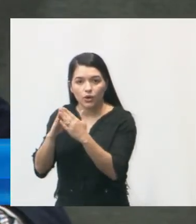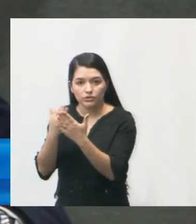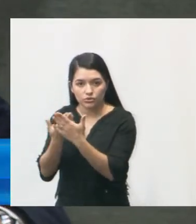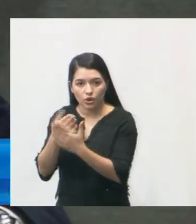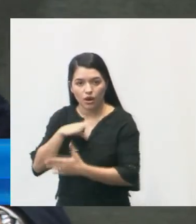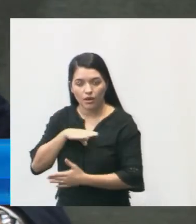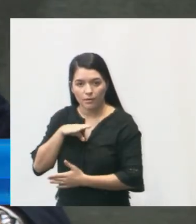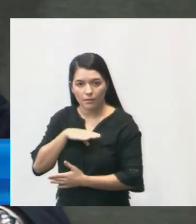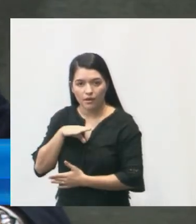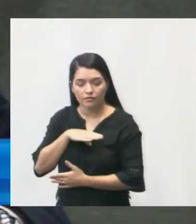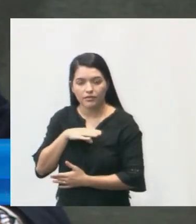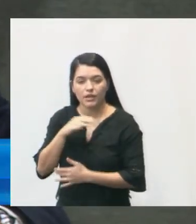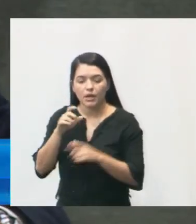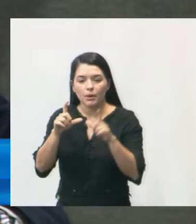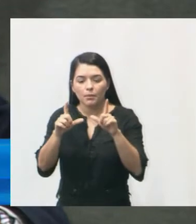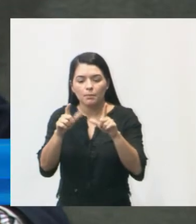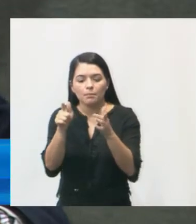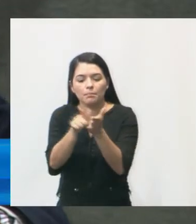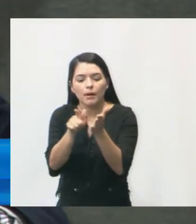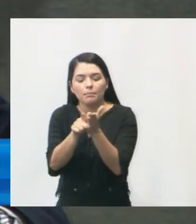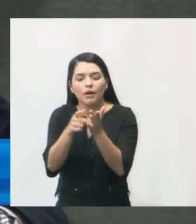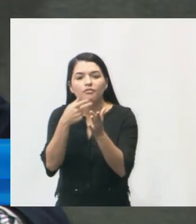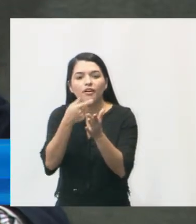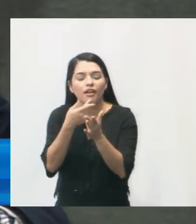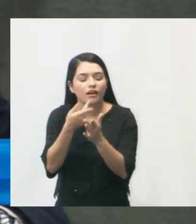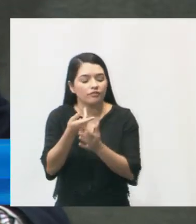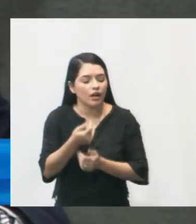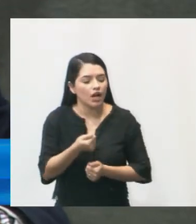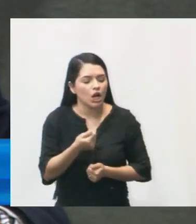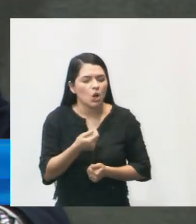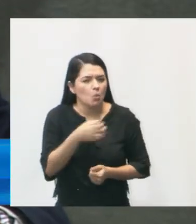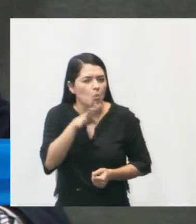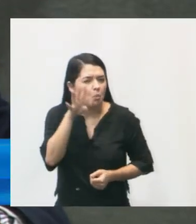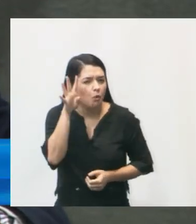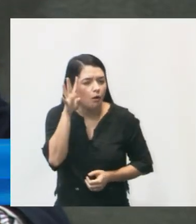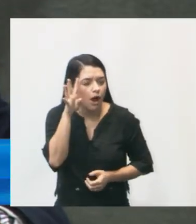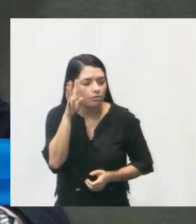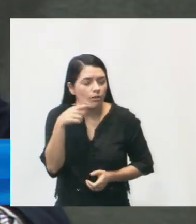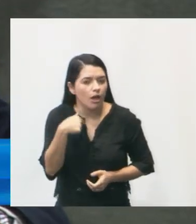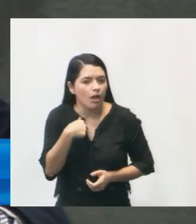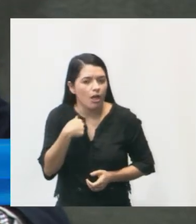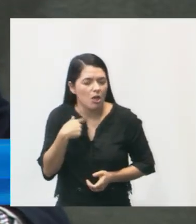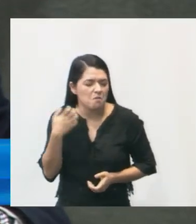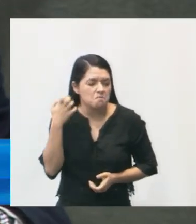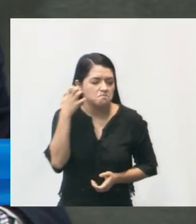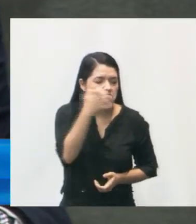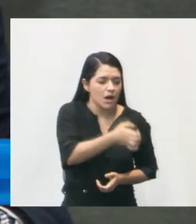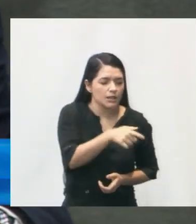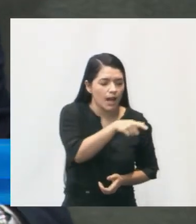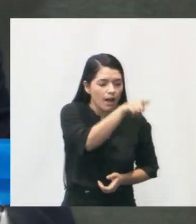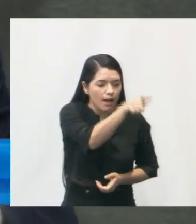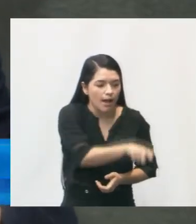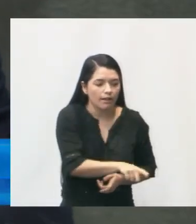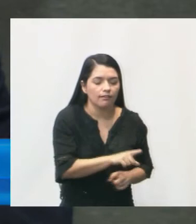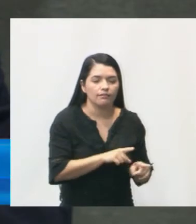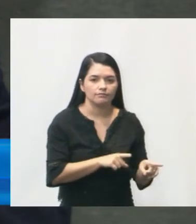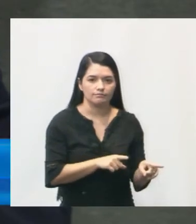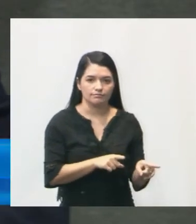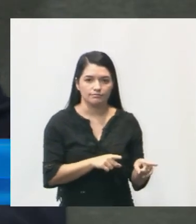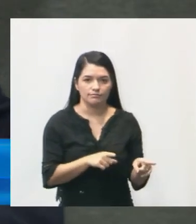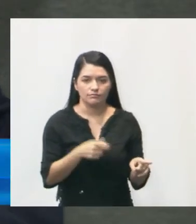dizia: quarta eu vou matar fulana, não vou revelar o nome para preservar a